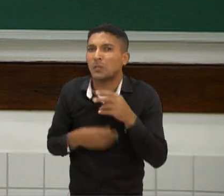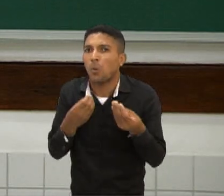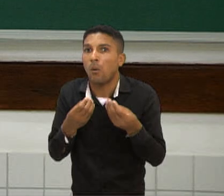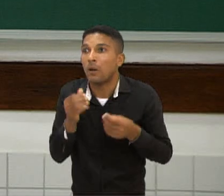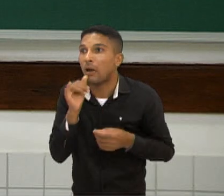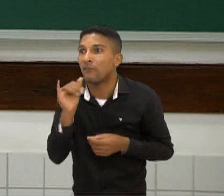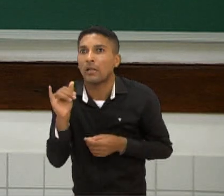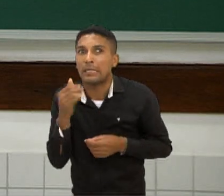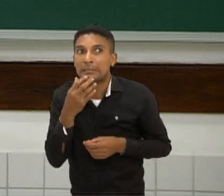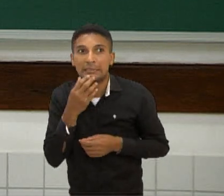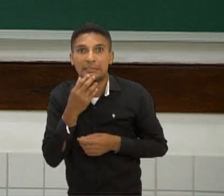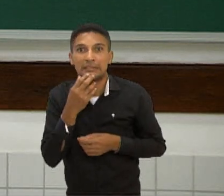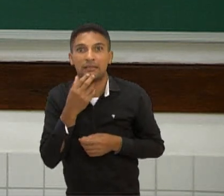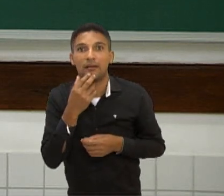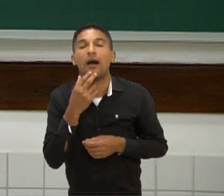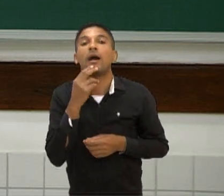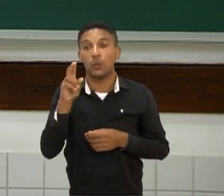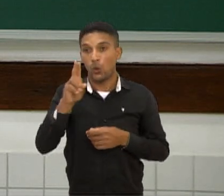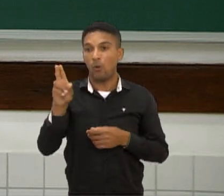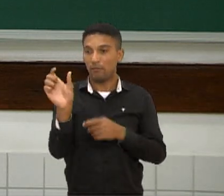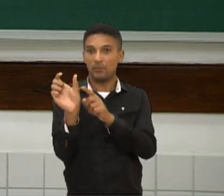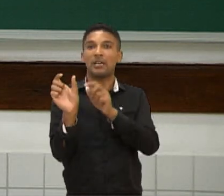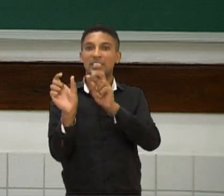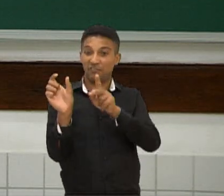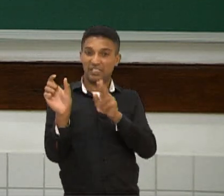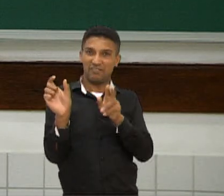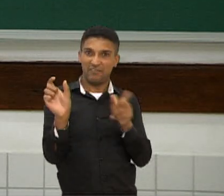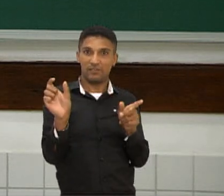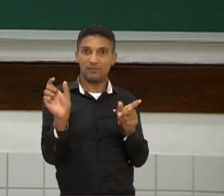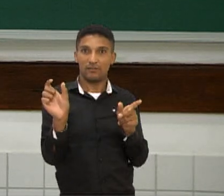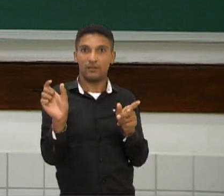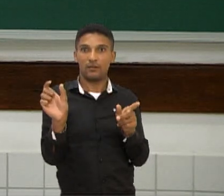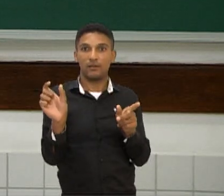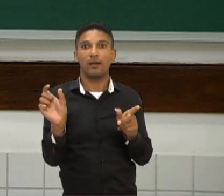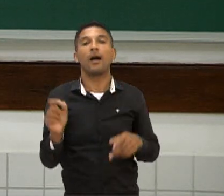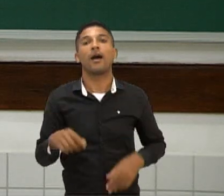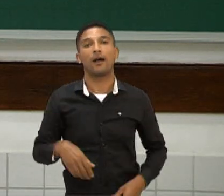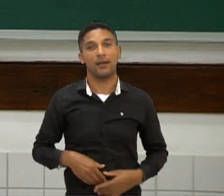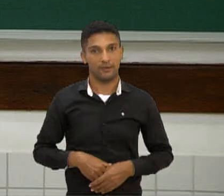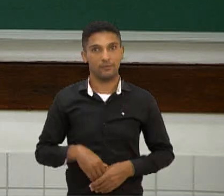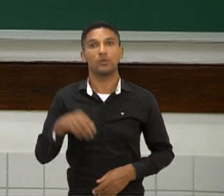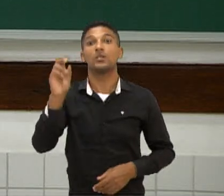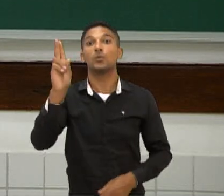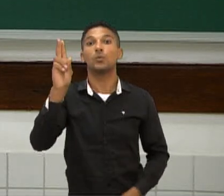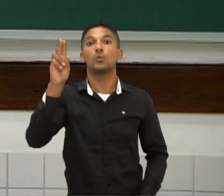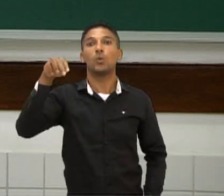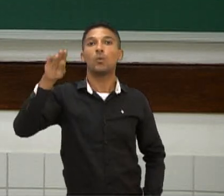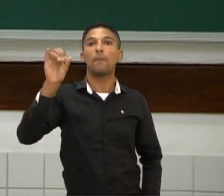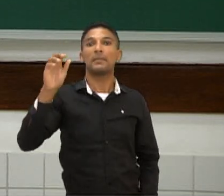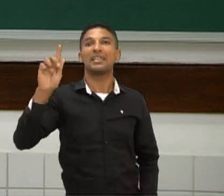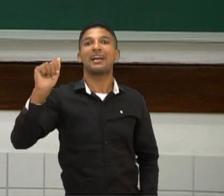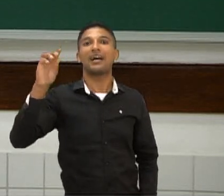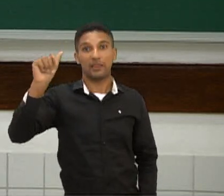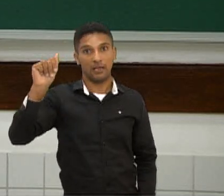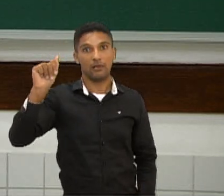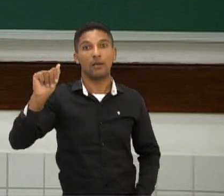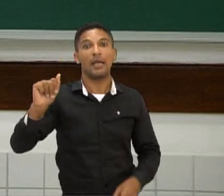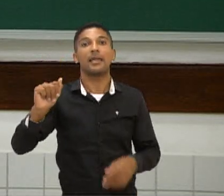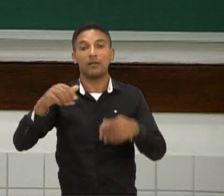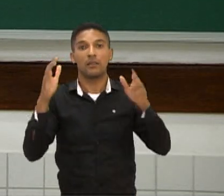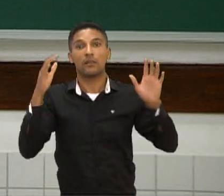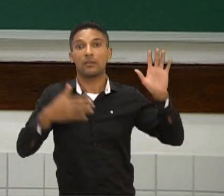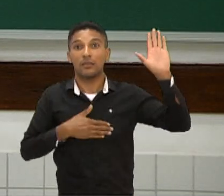vai chamar? Tem que pôr alguns nomes diferentes, porque eles já sabiam que a umbigada era uma dança proibida. Então, eles colocavam